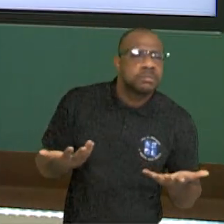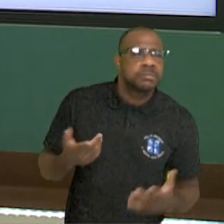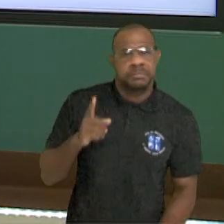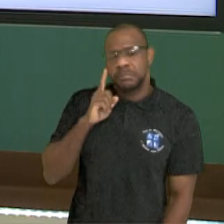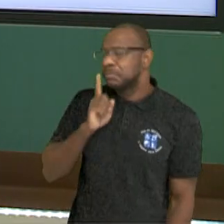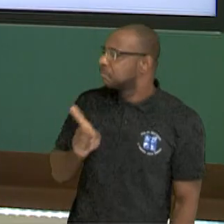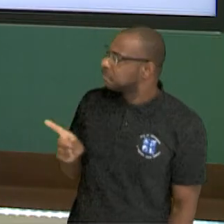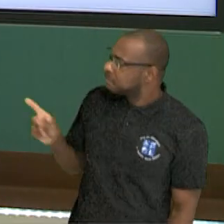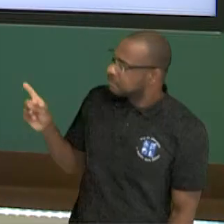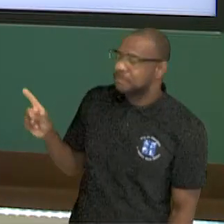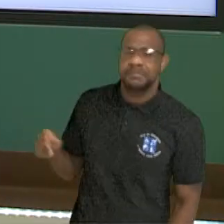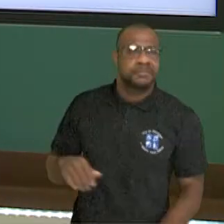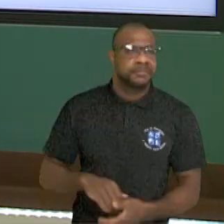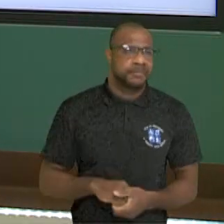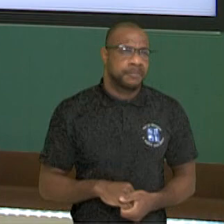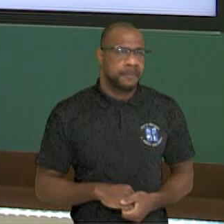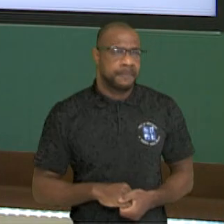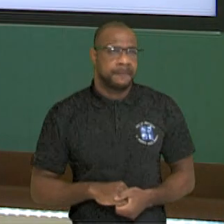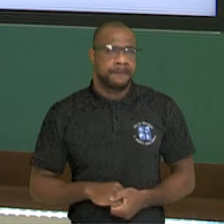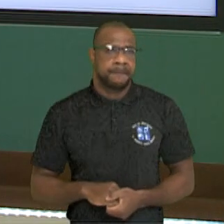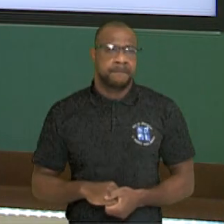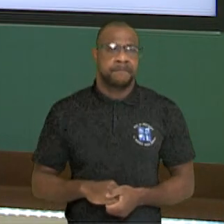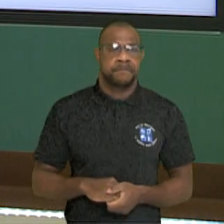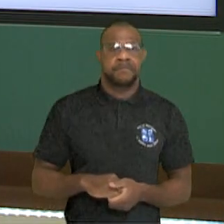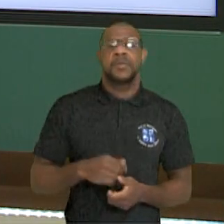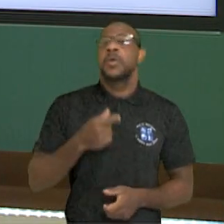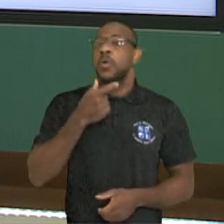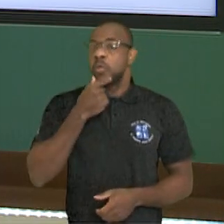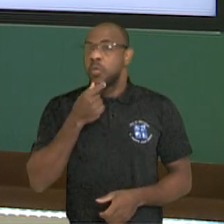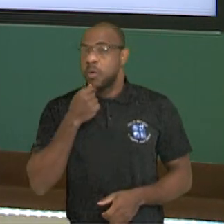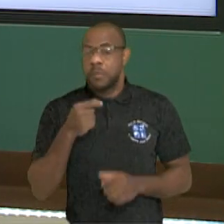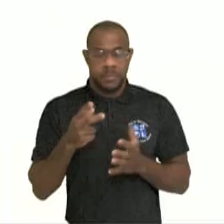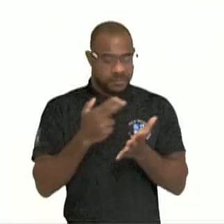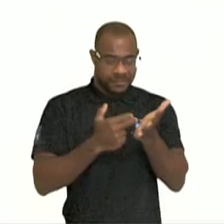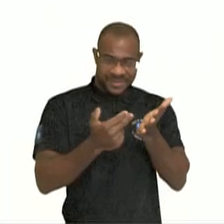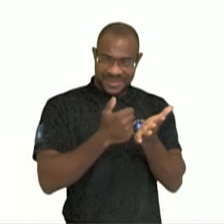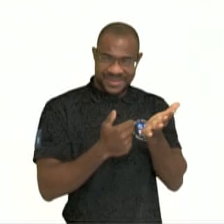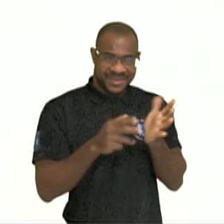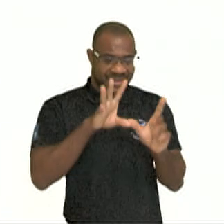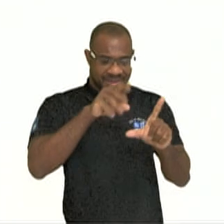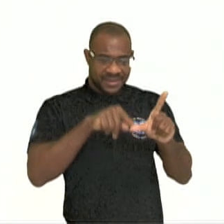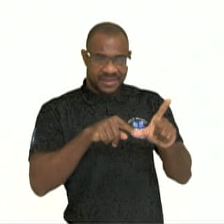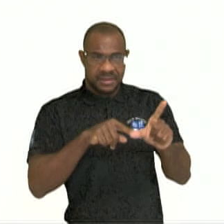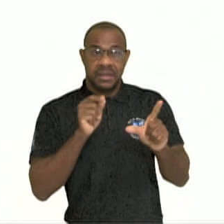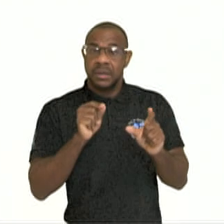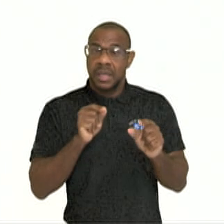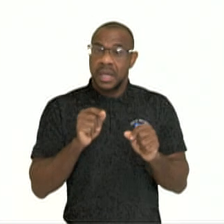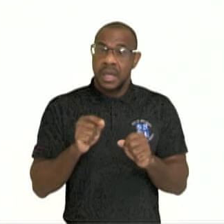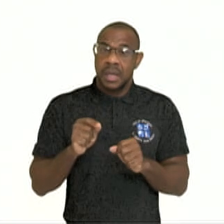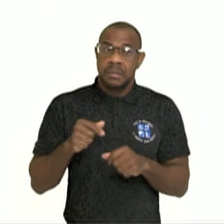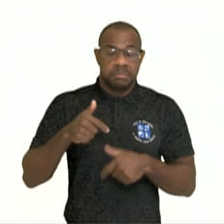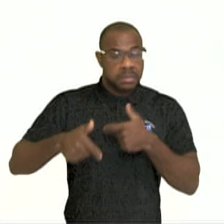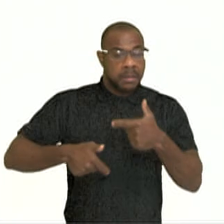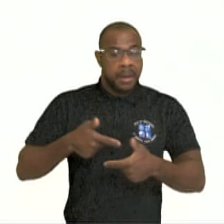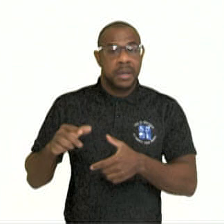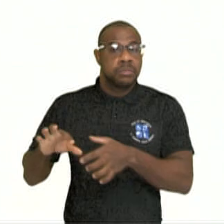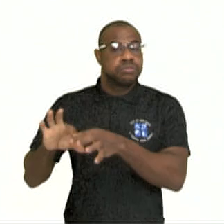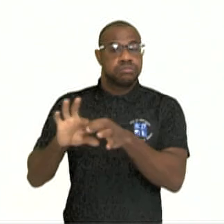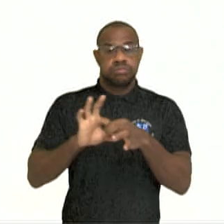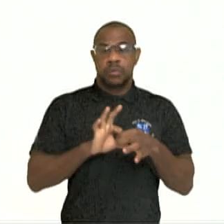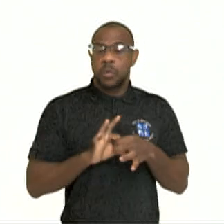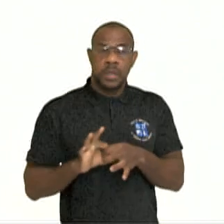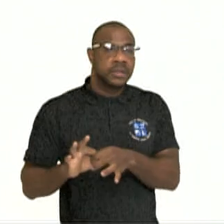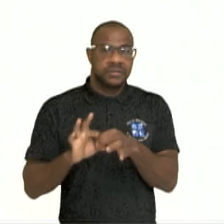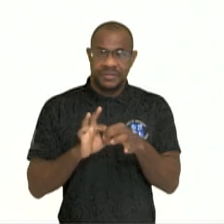Olha lá, o que o cartunista aqui ele propõe é ações coletivas. Então, viram que tem